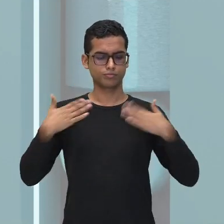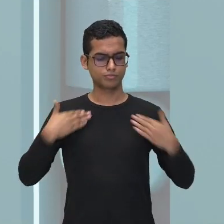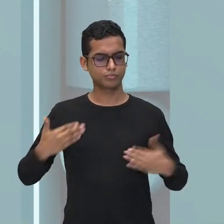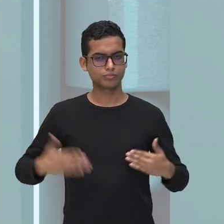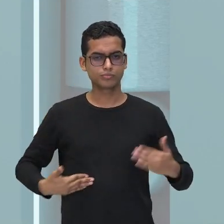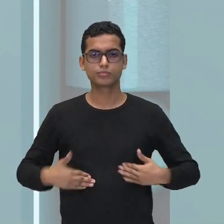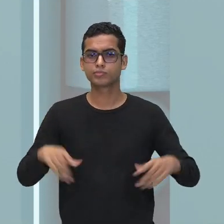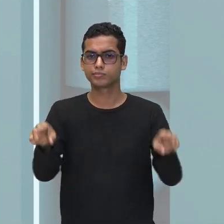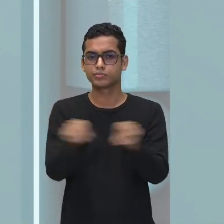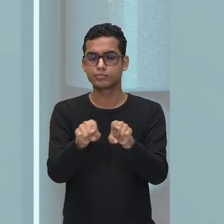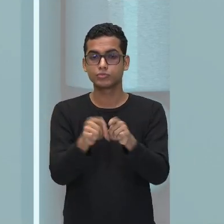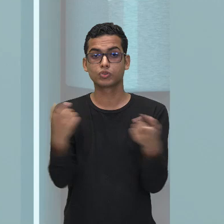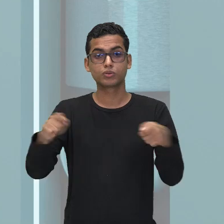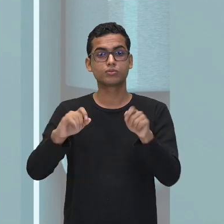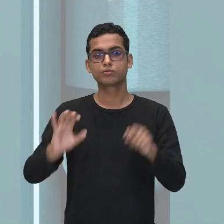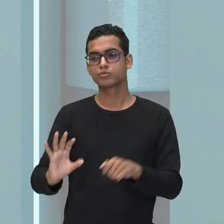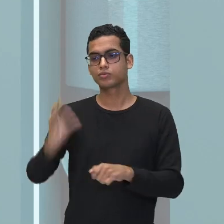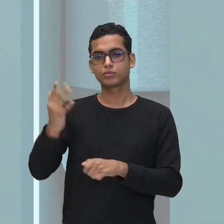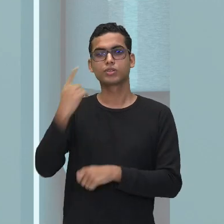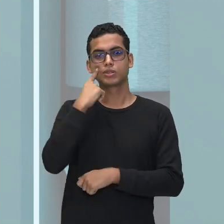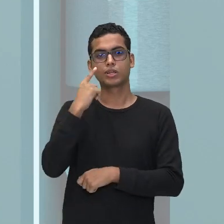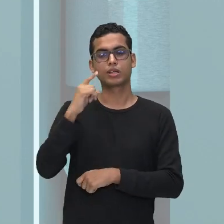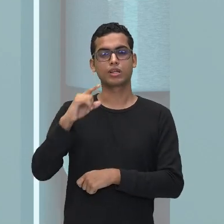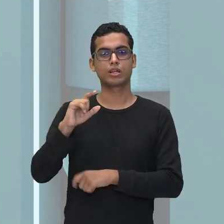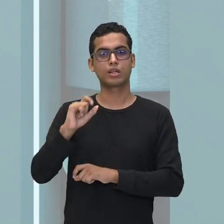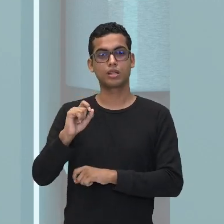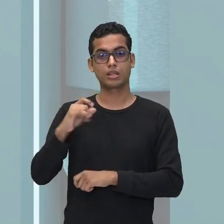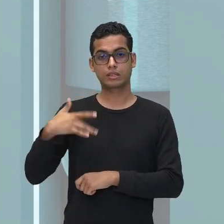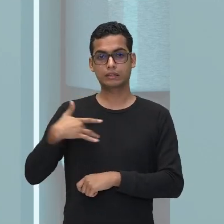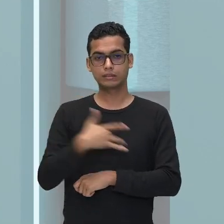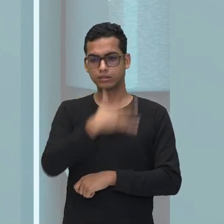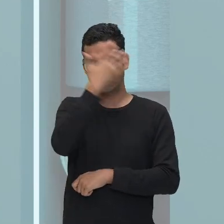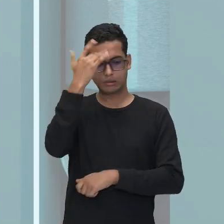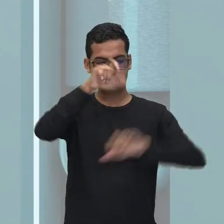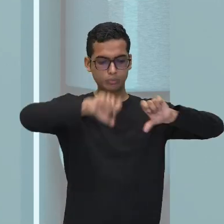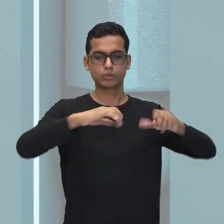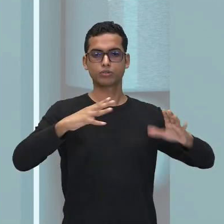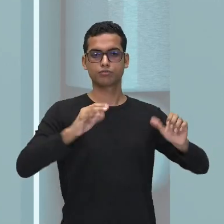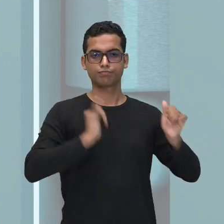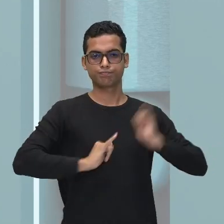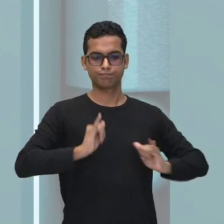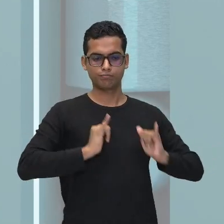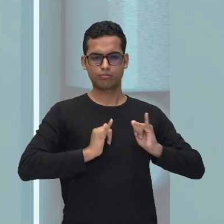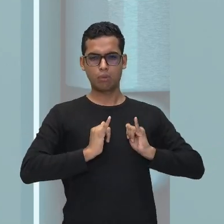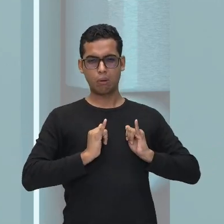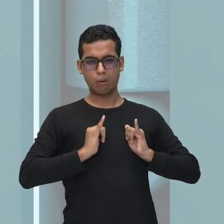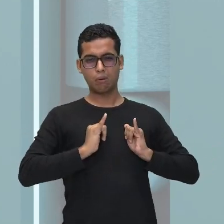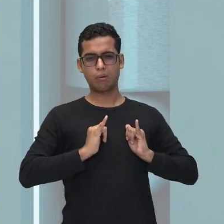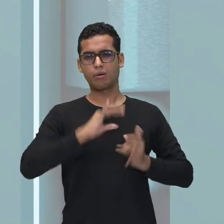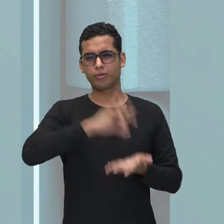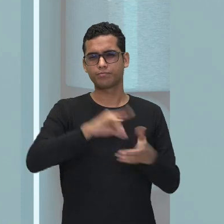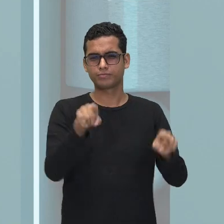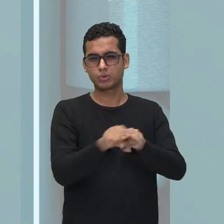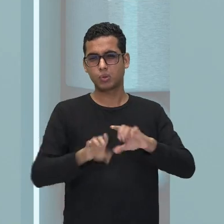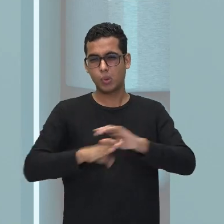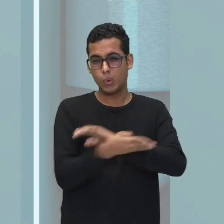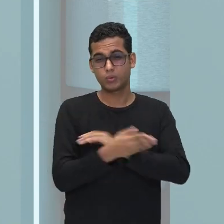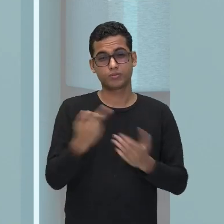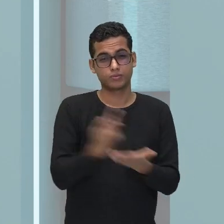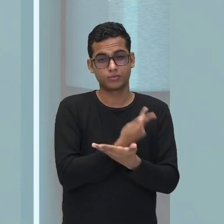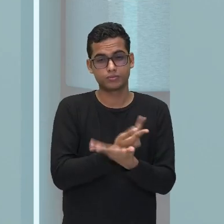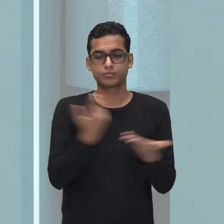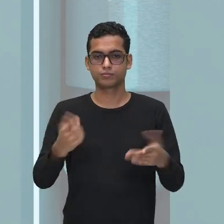pode acontecer na saúde do indivíduo caso ele seja um indivíduo sedentário. Então, a gente vai justamente na